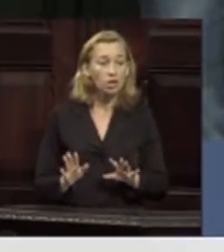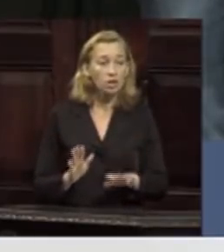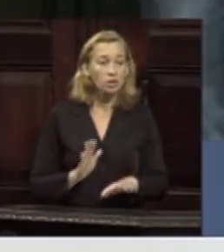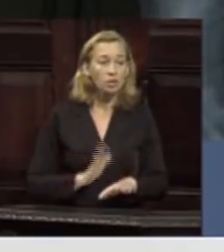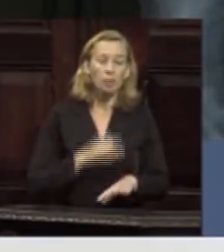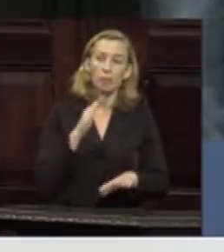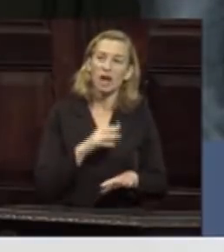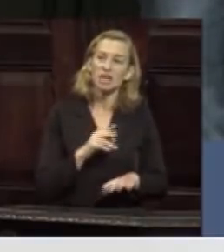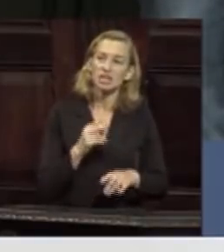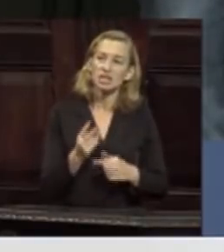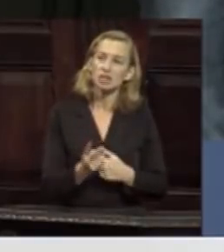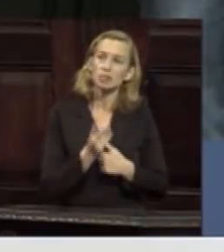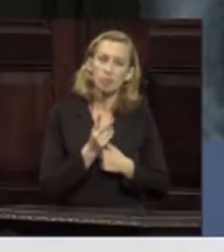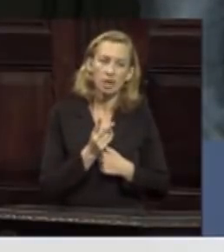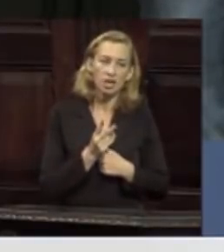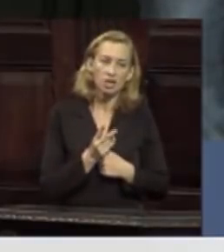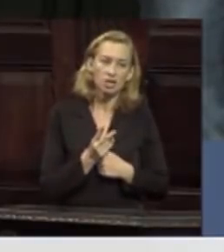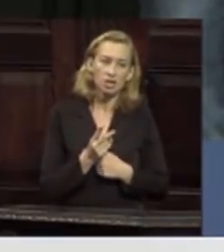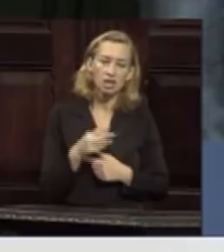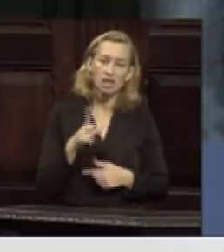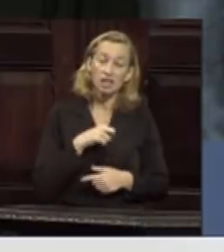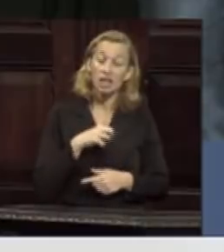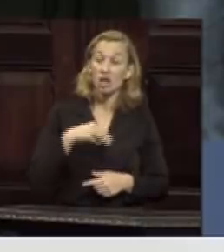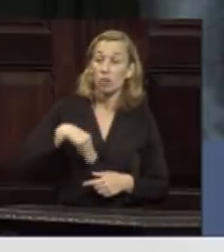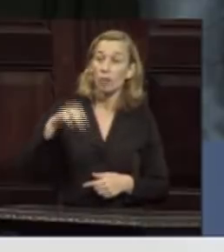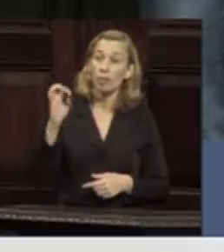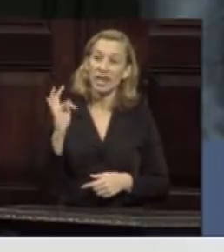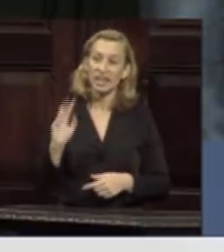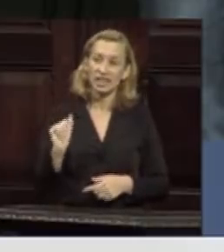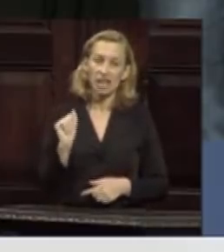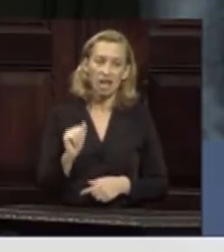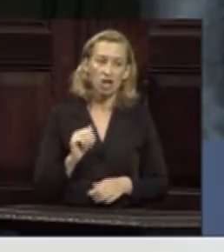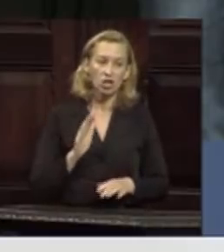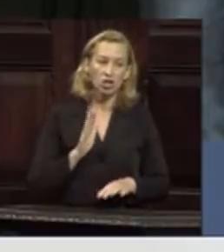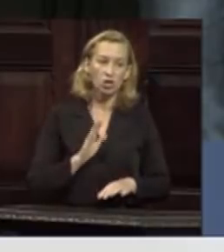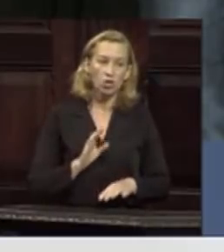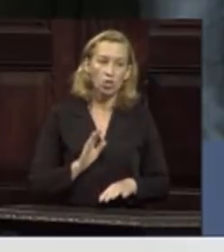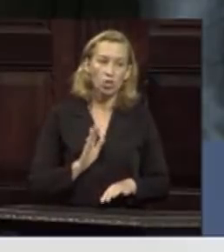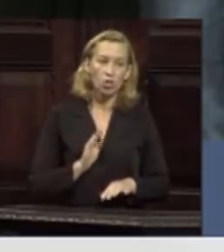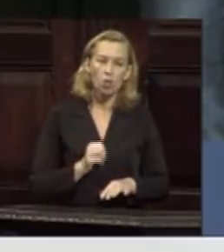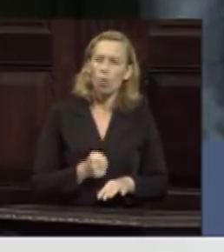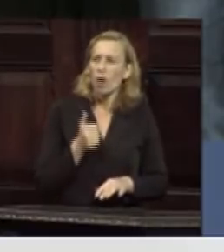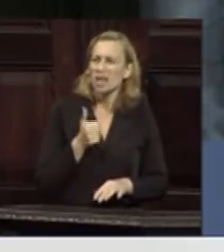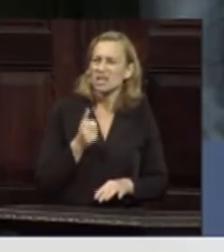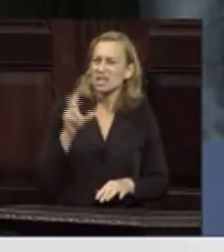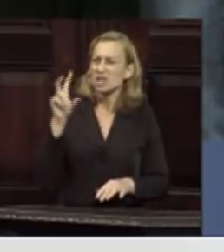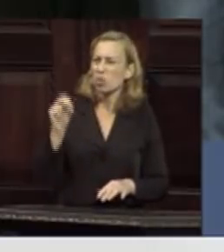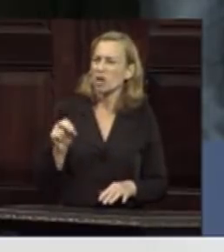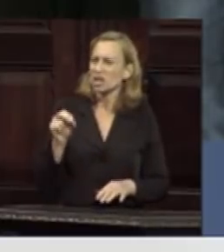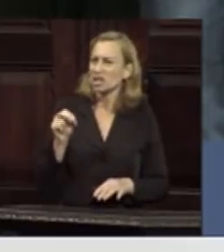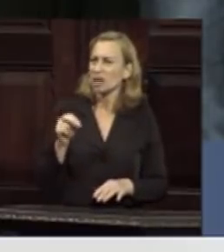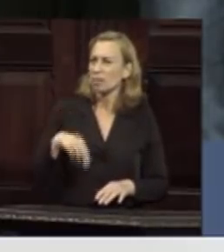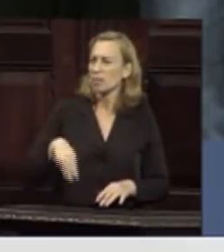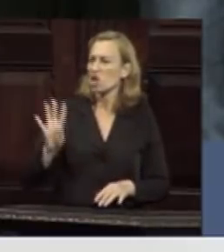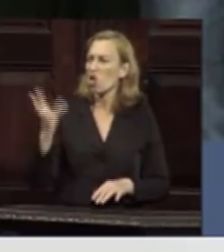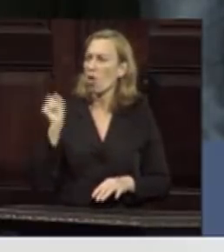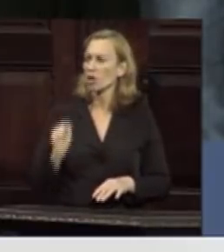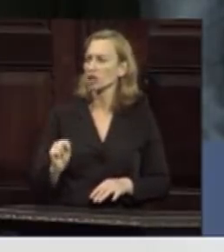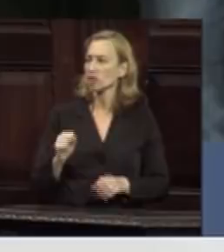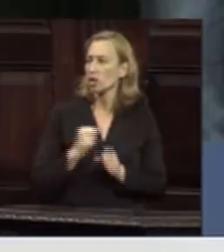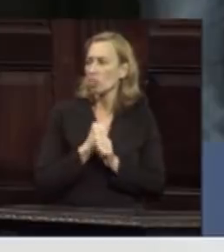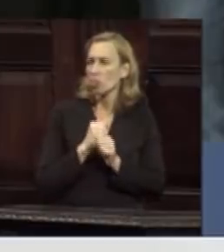um empréstimo, se estabelecer uma meta, porque são quase 50 milhões por ano, em média, nos governos do